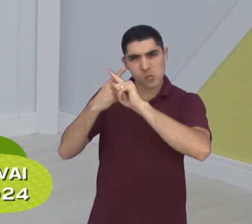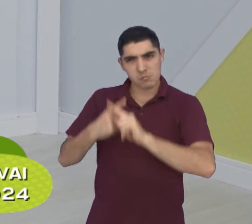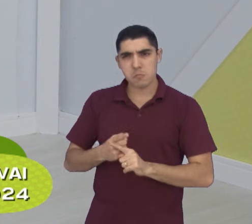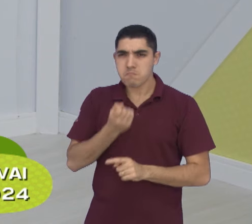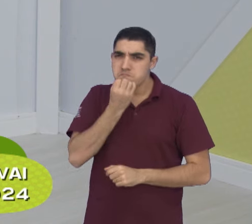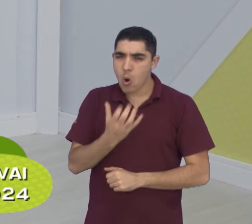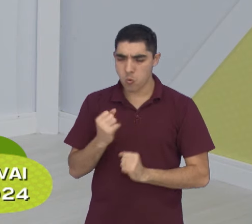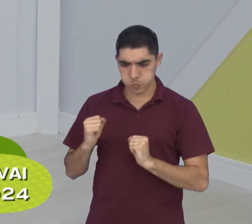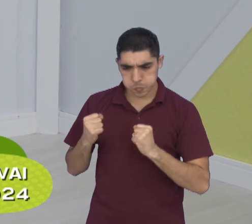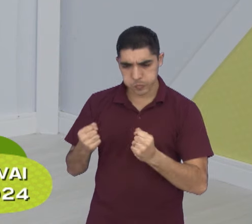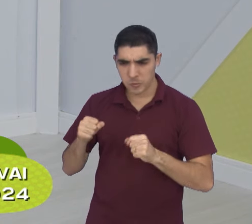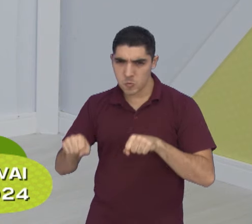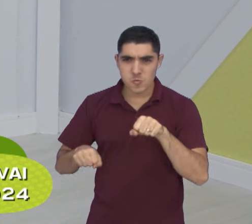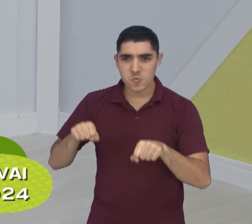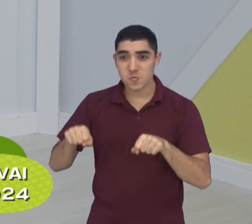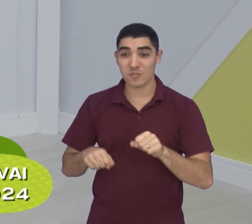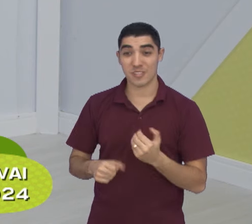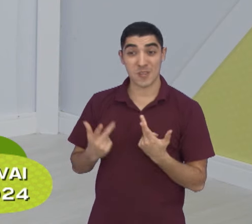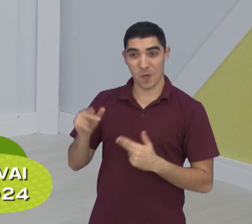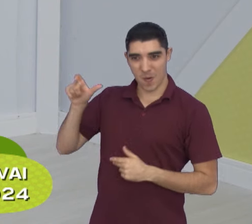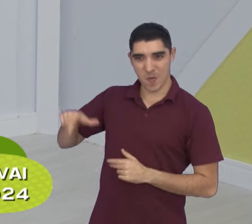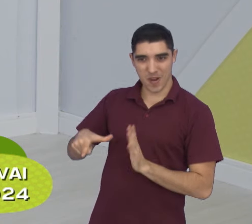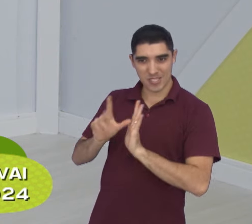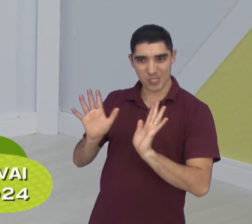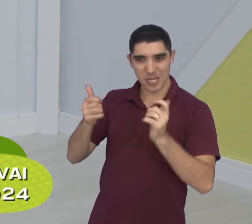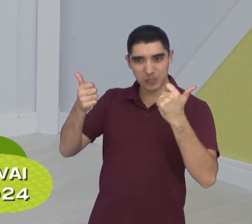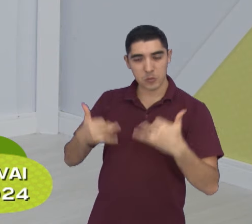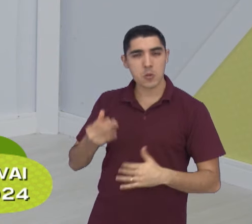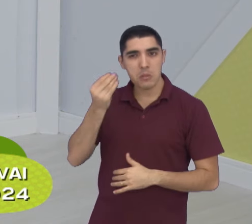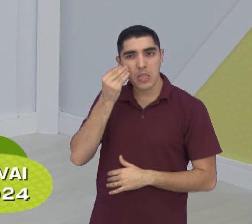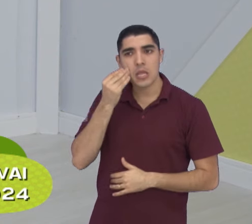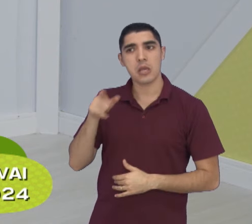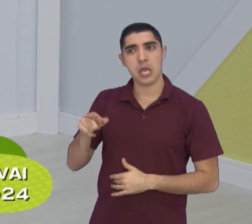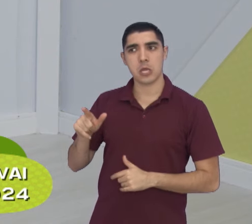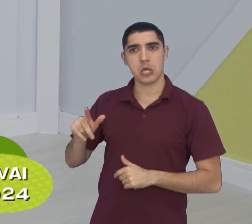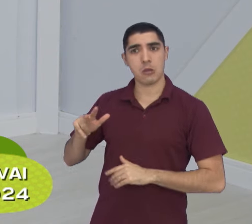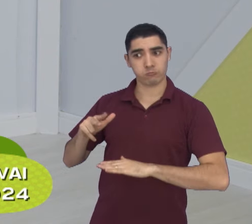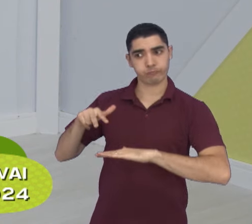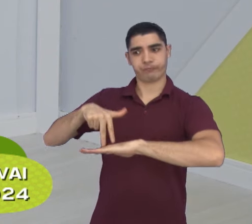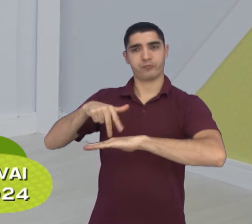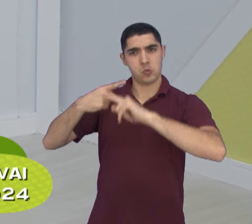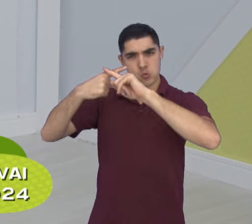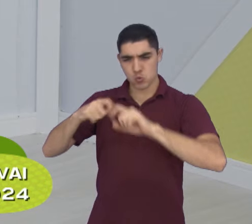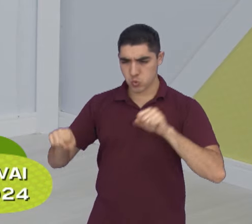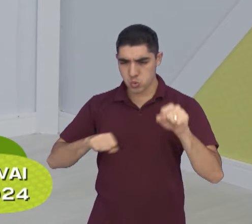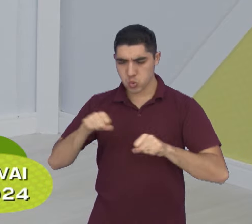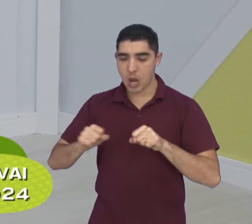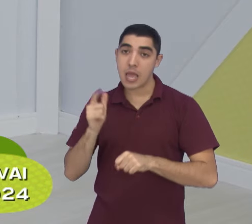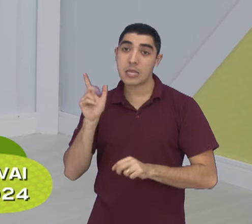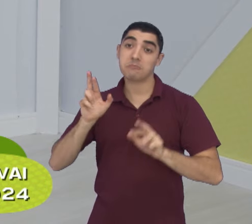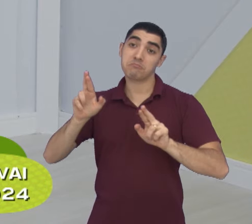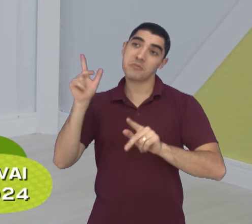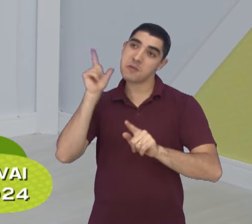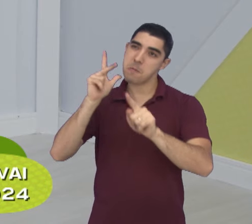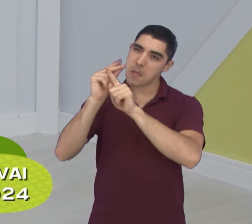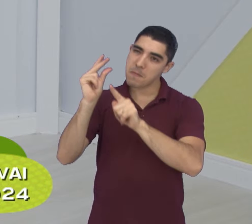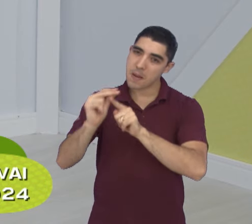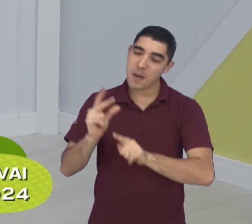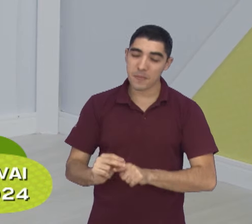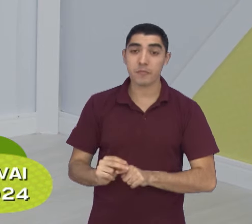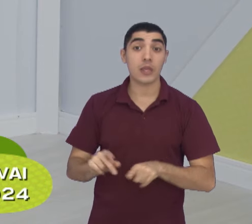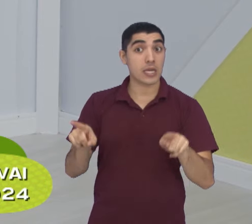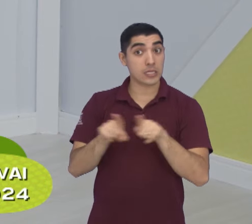atleta aí de São José dos Campos, para que façam boas competições e, como sempre, trazendo bons resultados aqui para a nossa cidade. E, claro, o